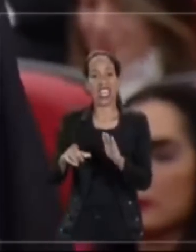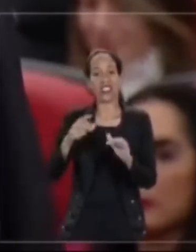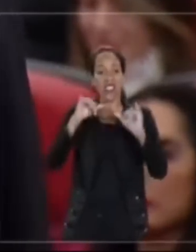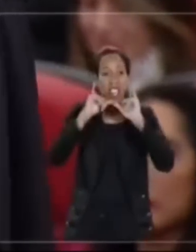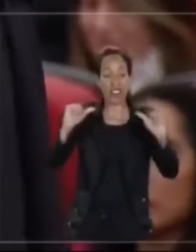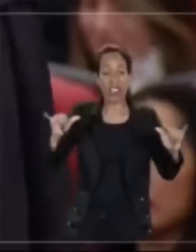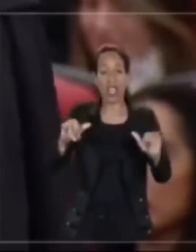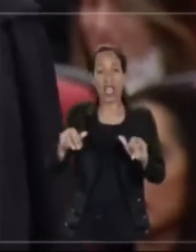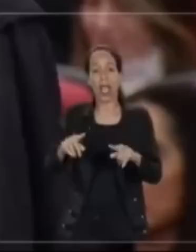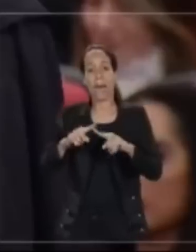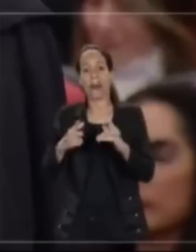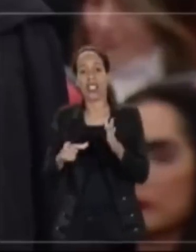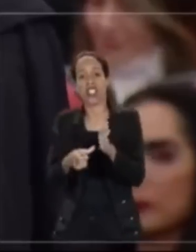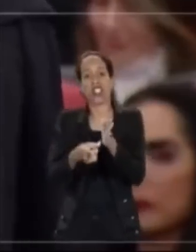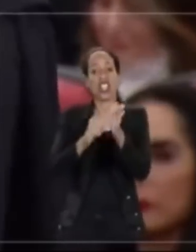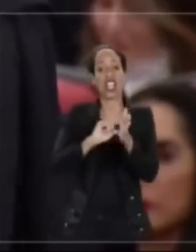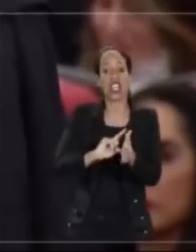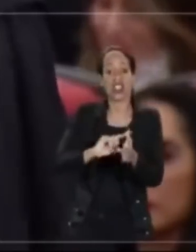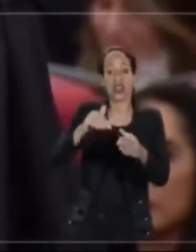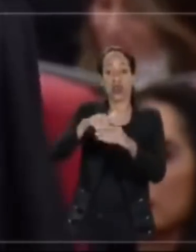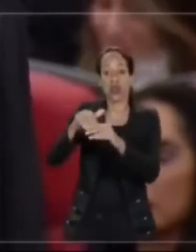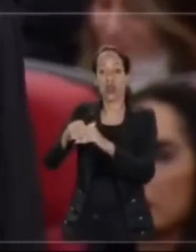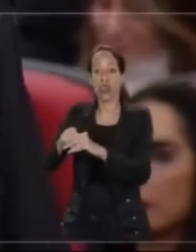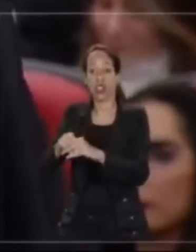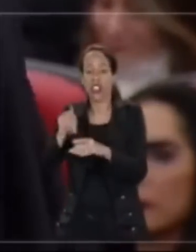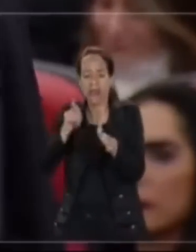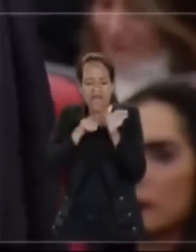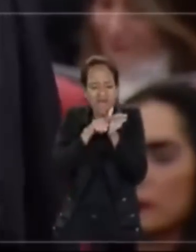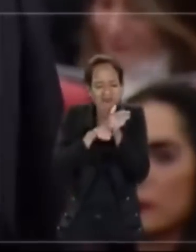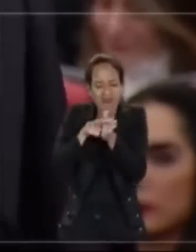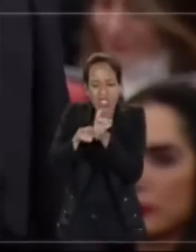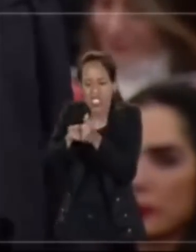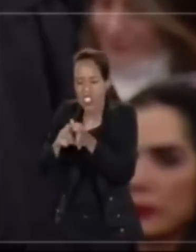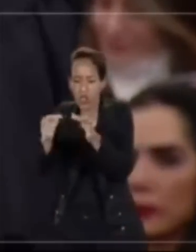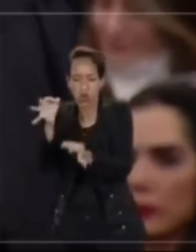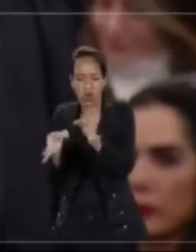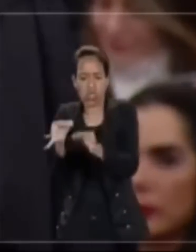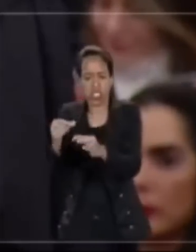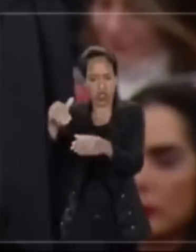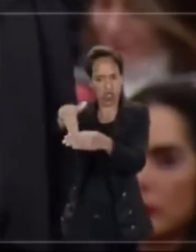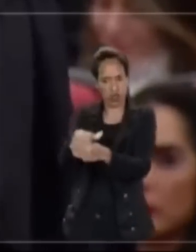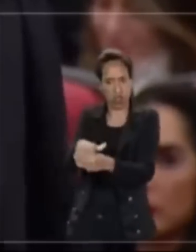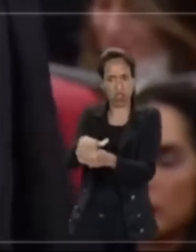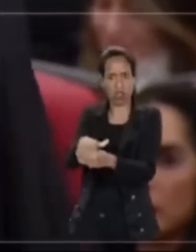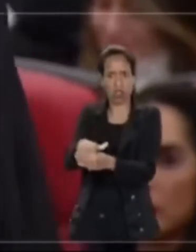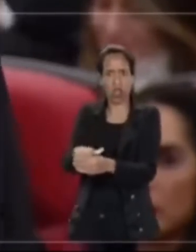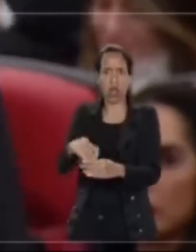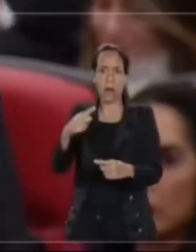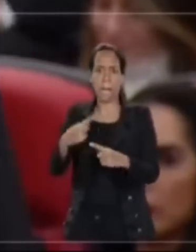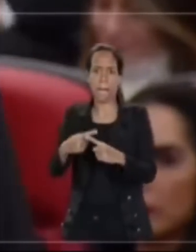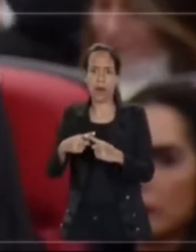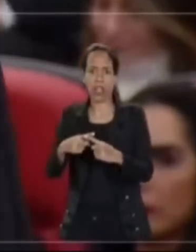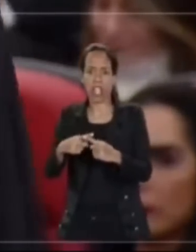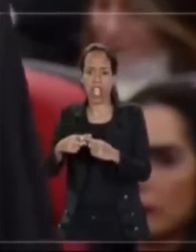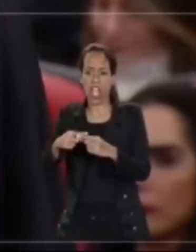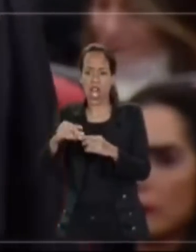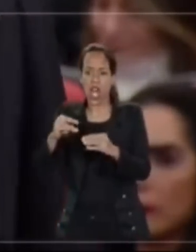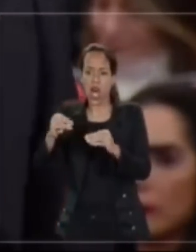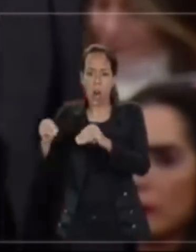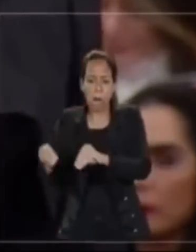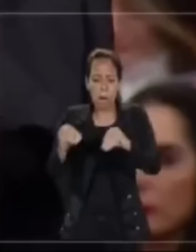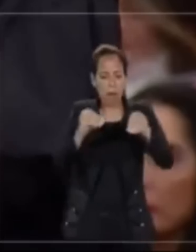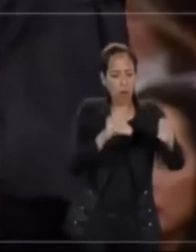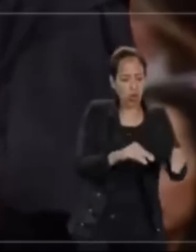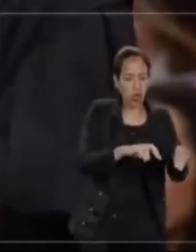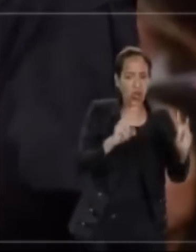das eleições, manejar uma ação de investigação judicial eleitoral por fatos amoldáveis aos